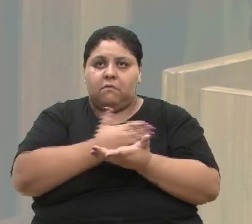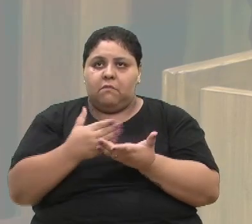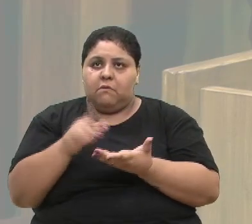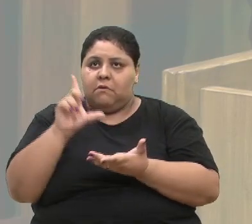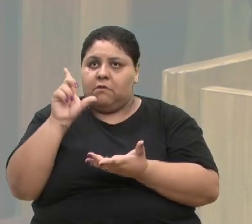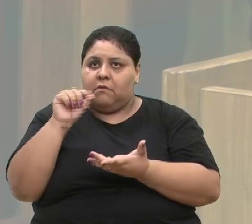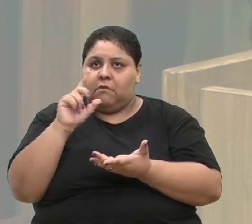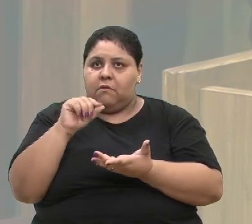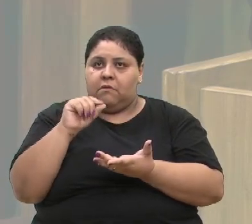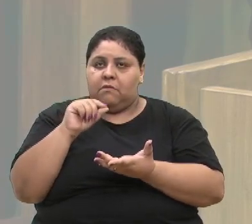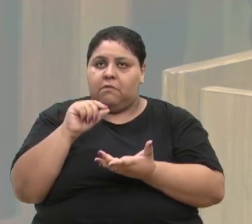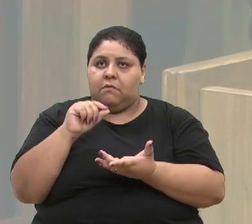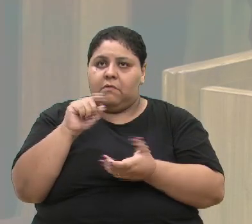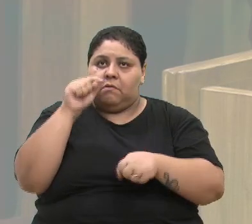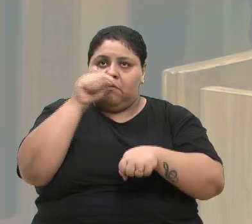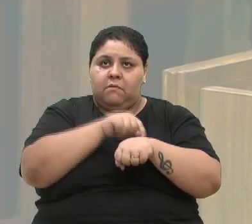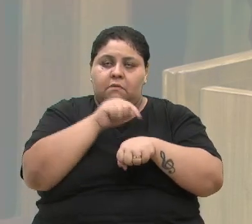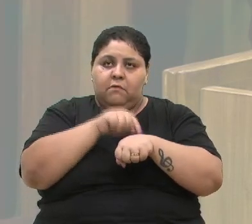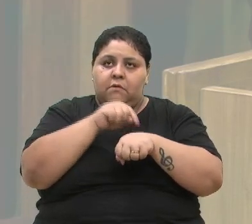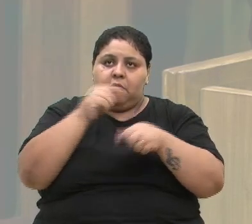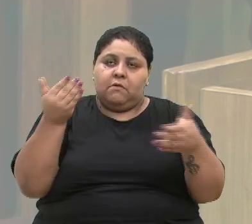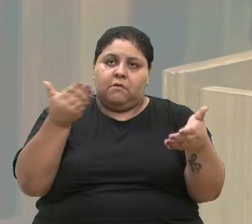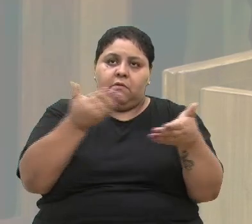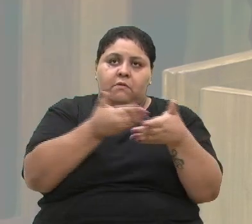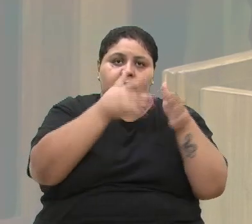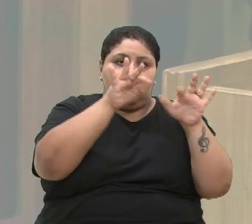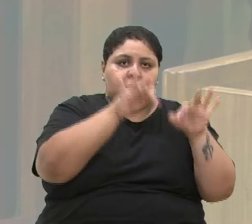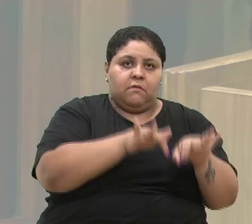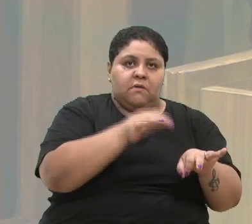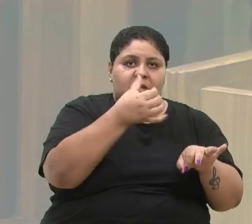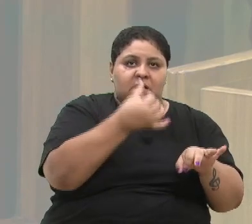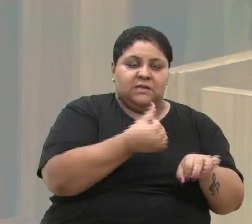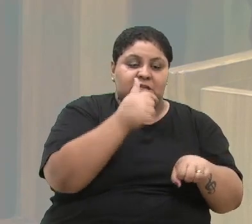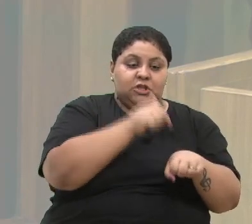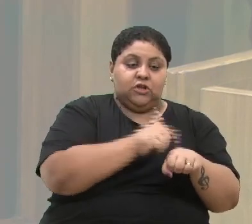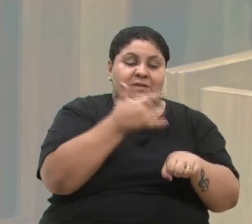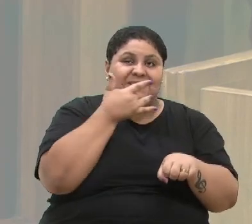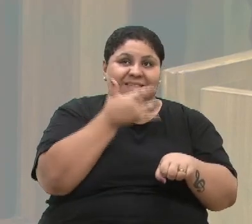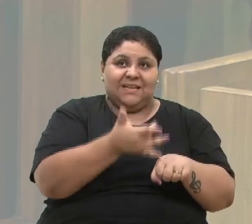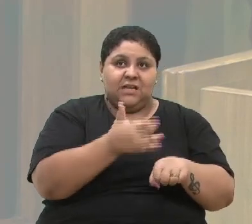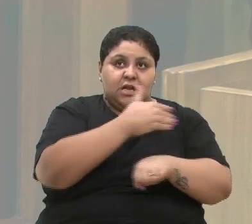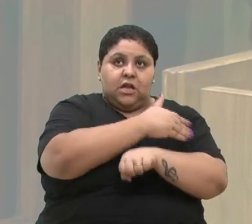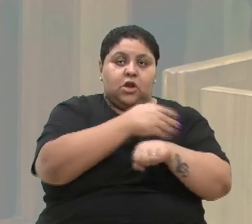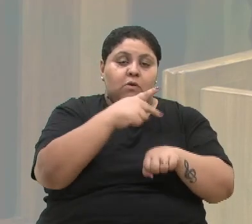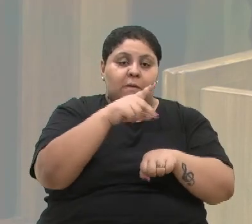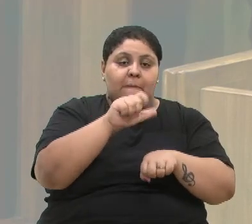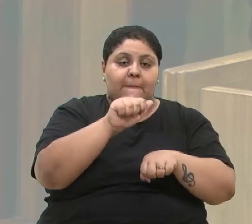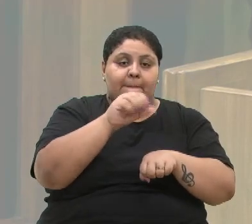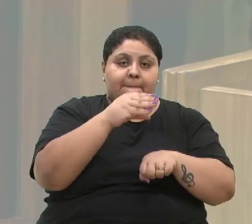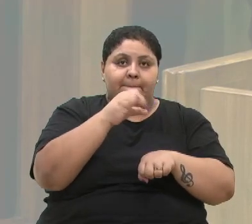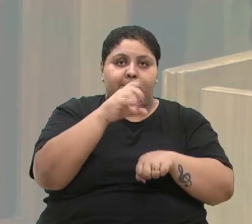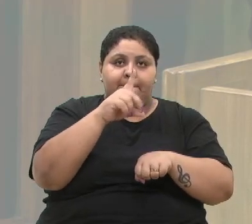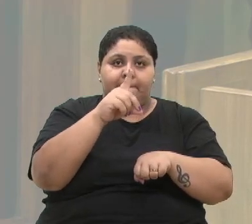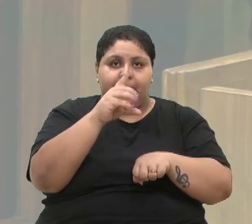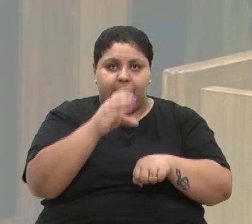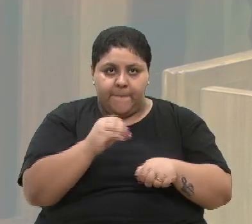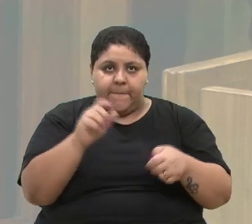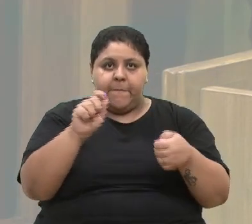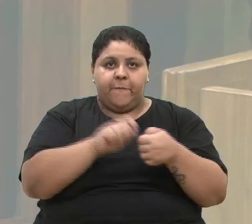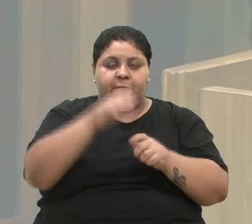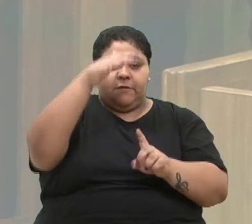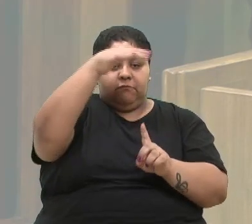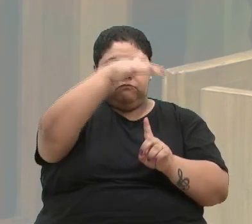10 horas da manhã e termina às 18 horas, ali na rua Plácido de Castro, aonde será realizado a